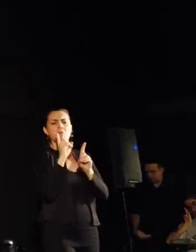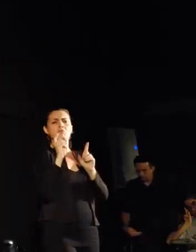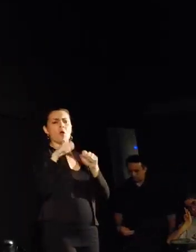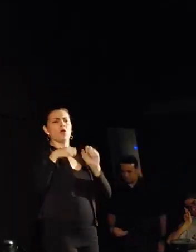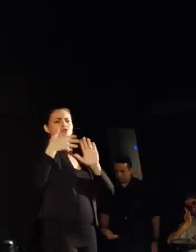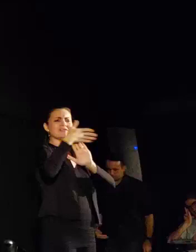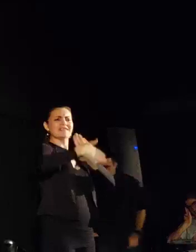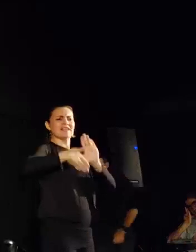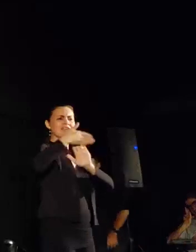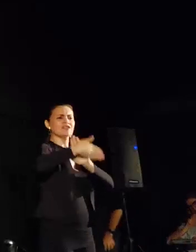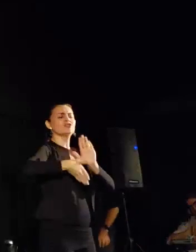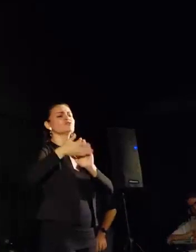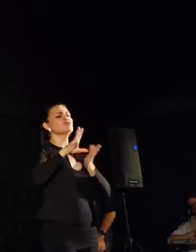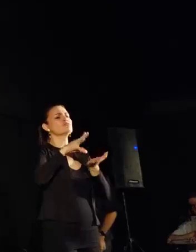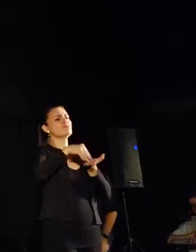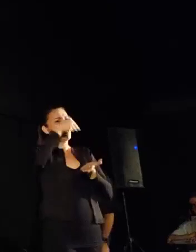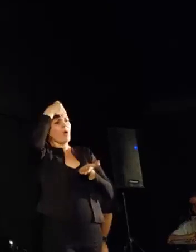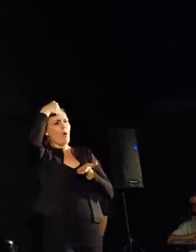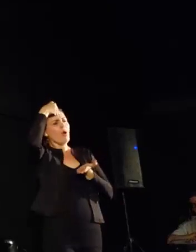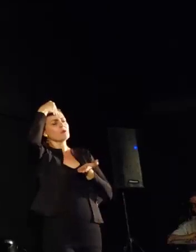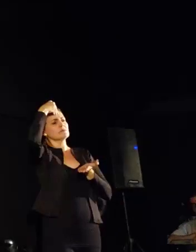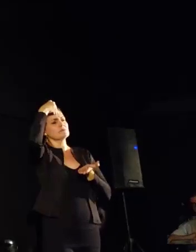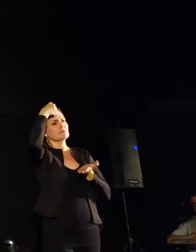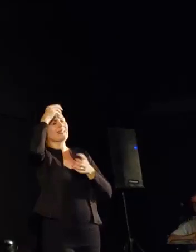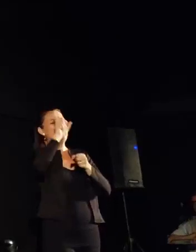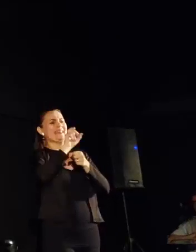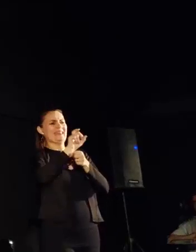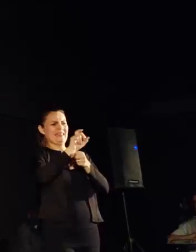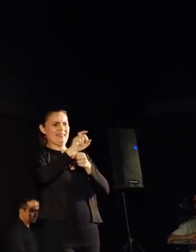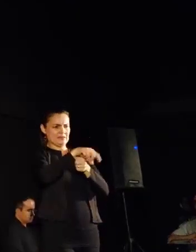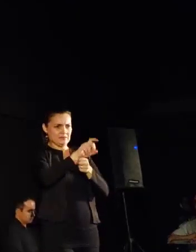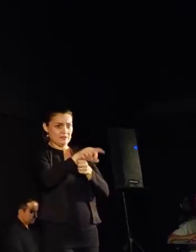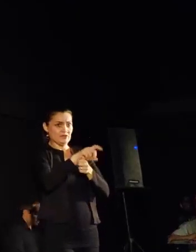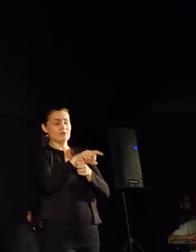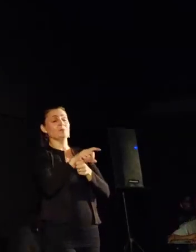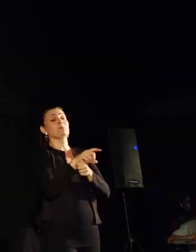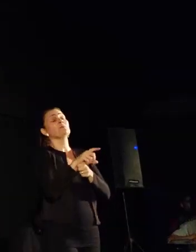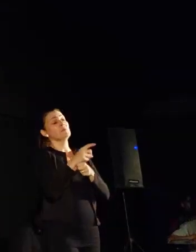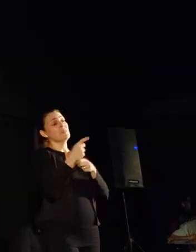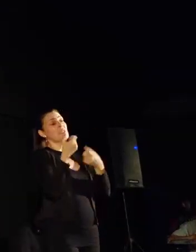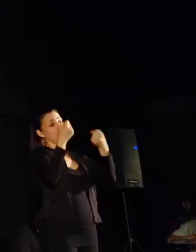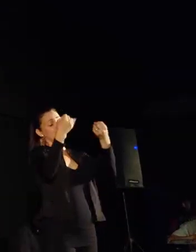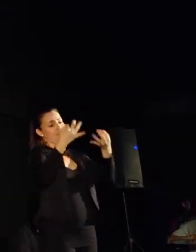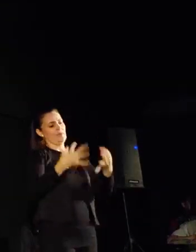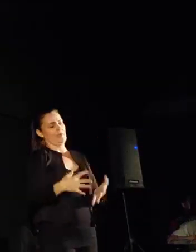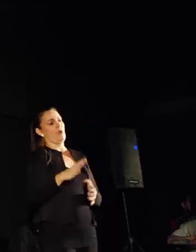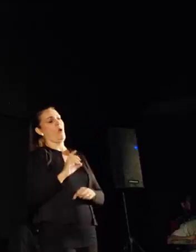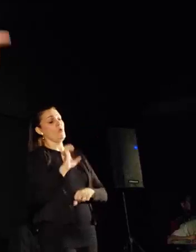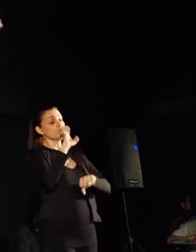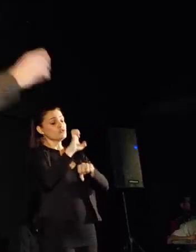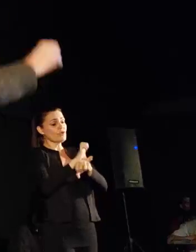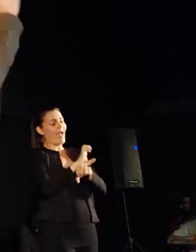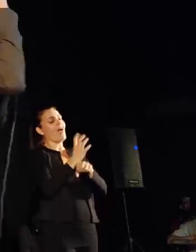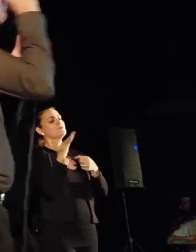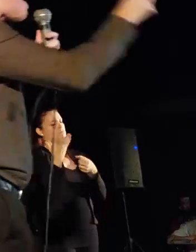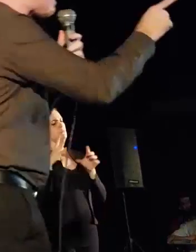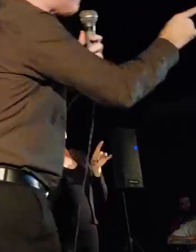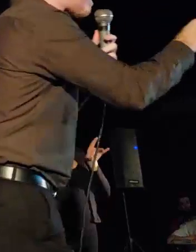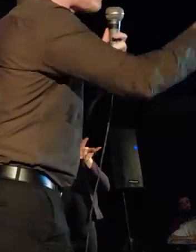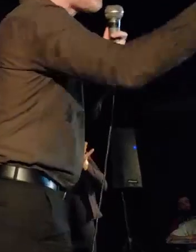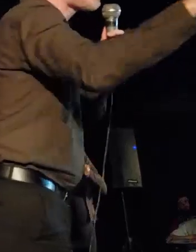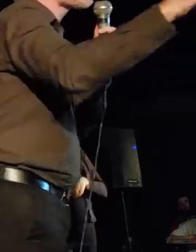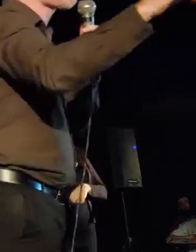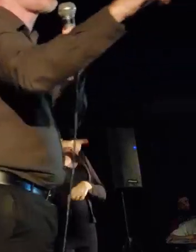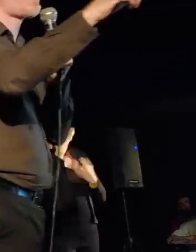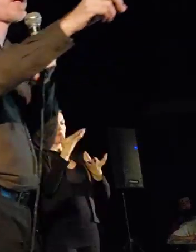nazismo, Carl Schmitt, onde ele fala, olha, o Estado total que nós queremos é o seguinte, é um Estado que libera